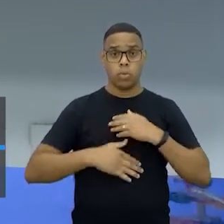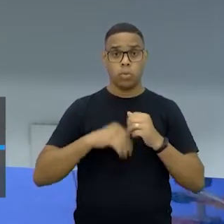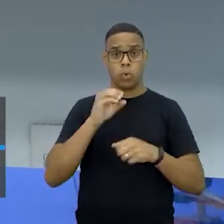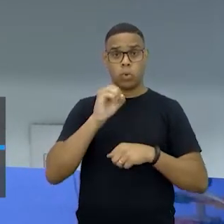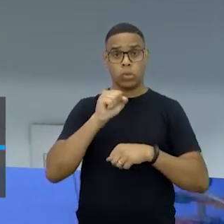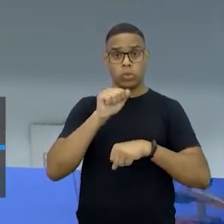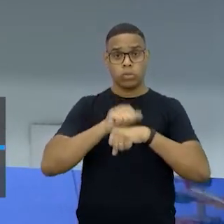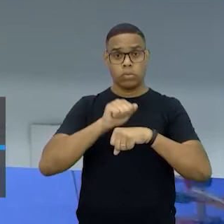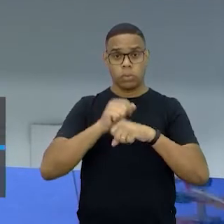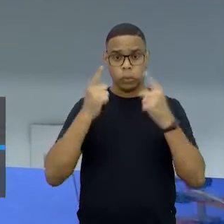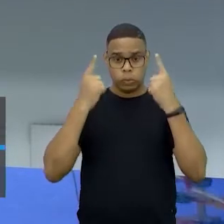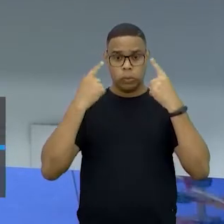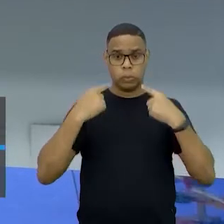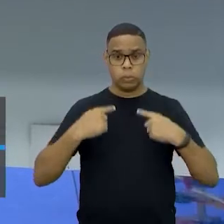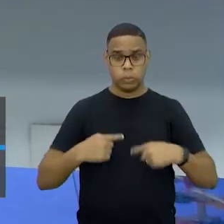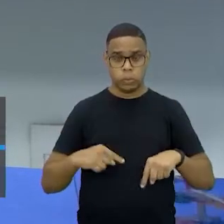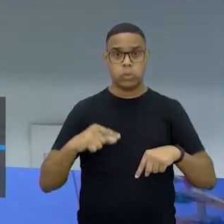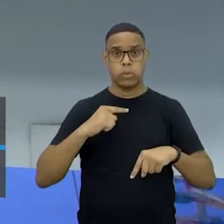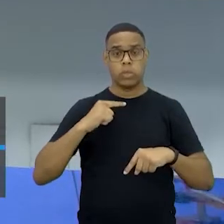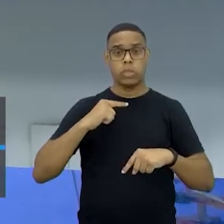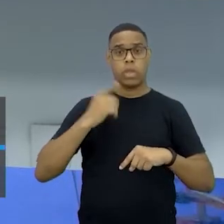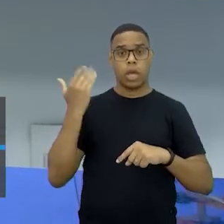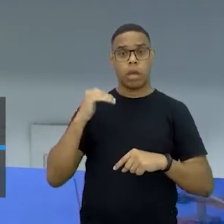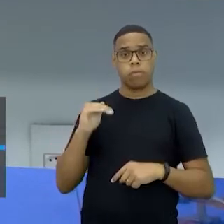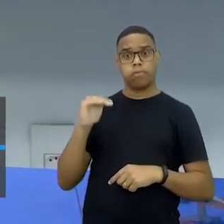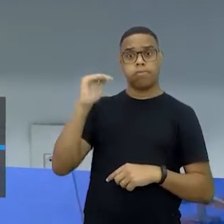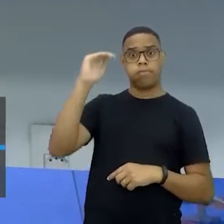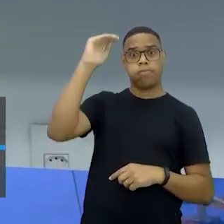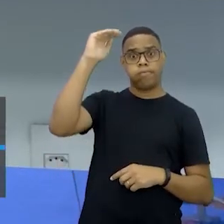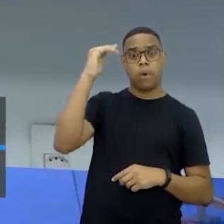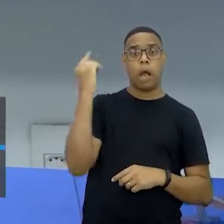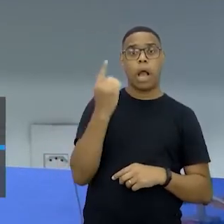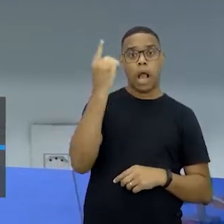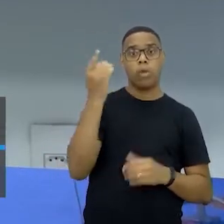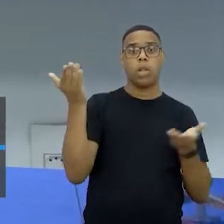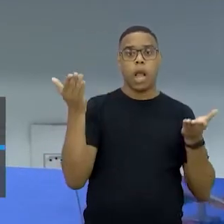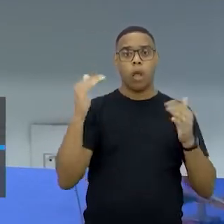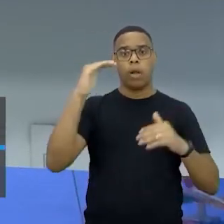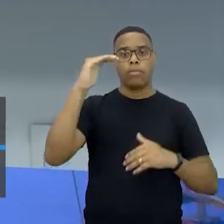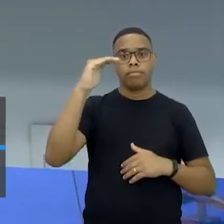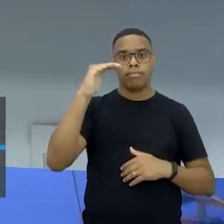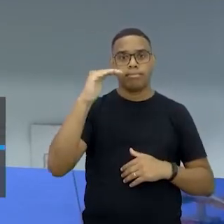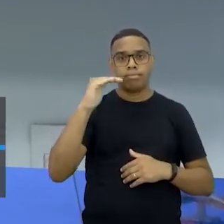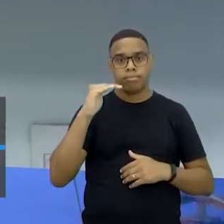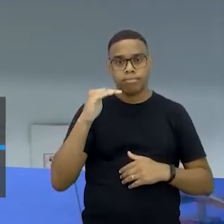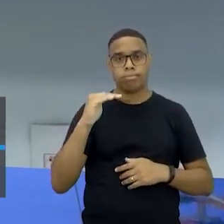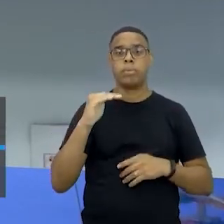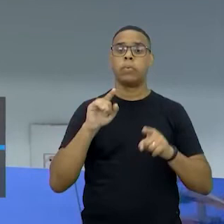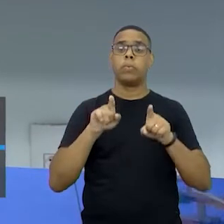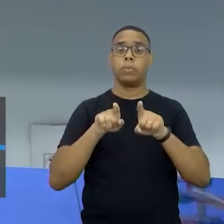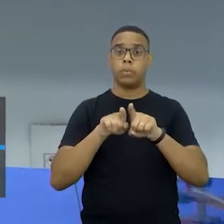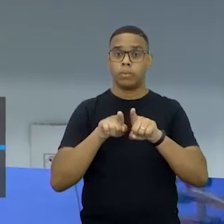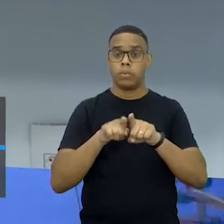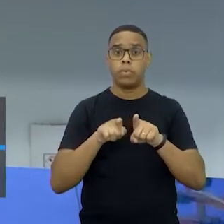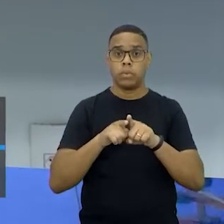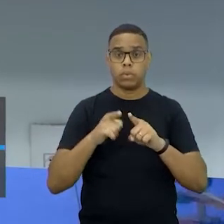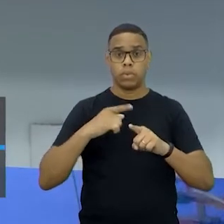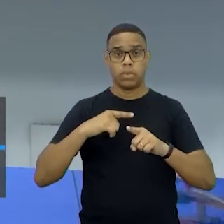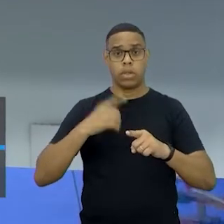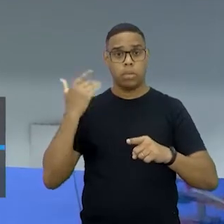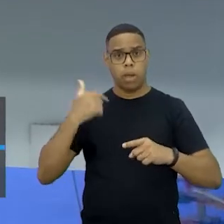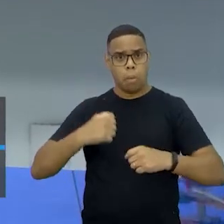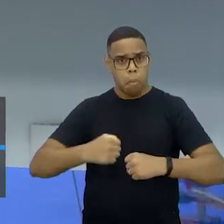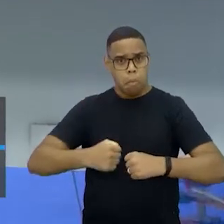então esses animais diminuem também o seu crescimento diminuem de tamanho e diminuem também a questão da